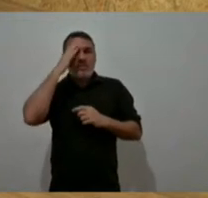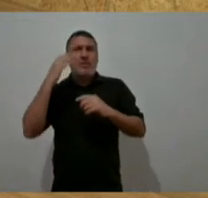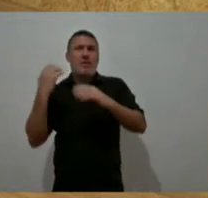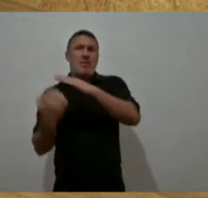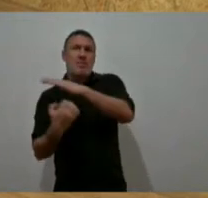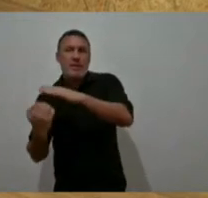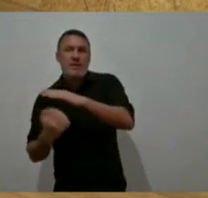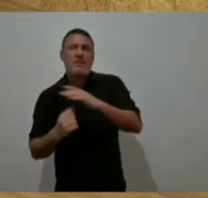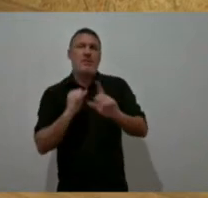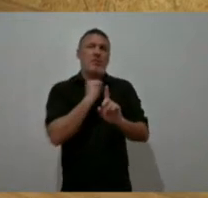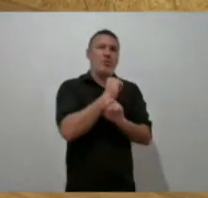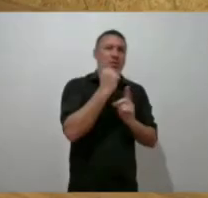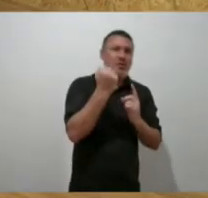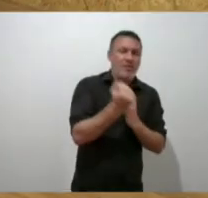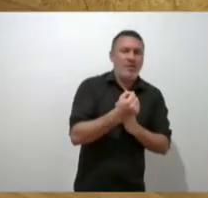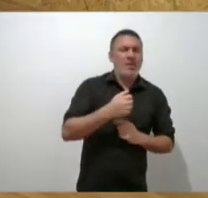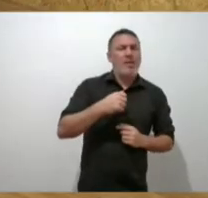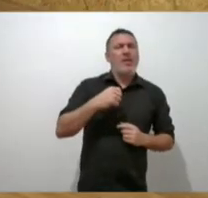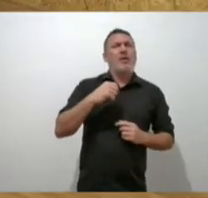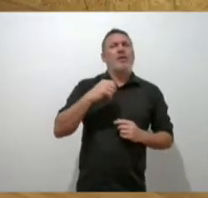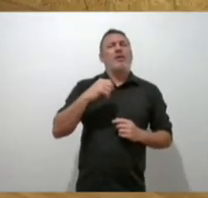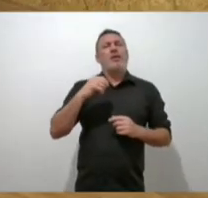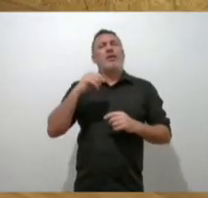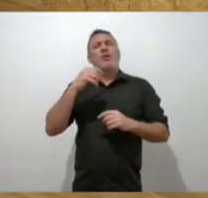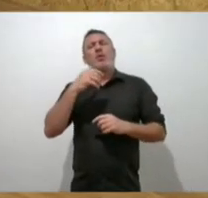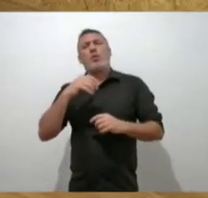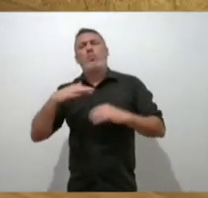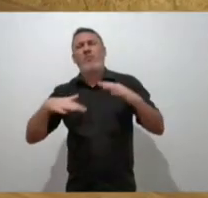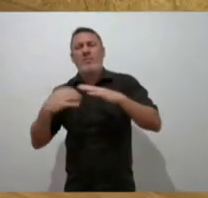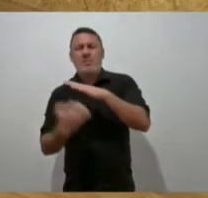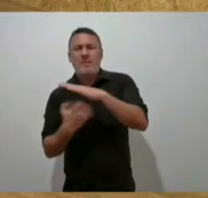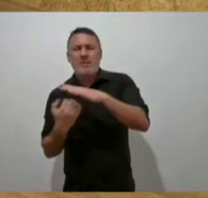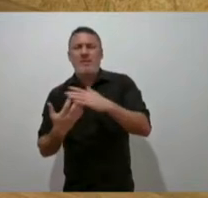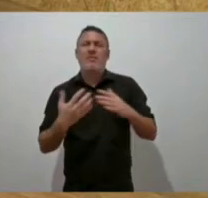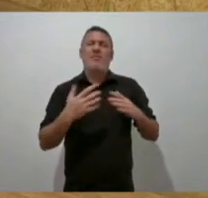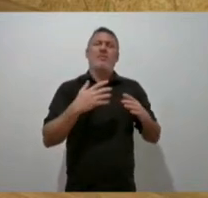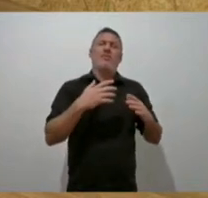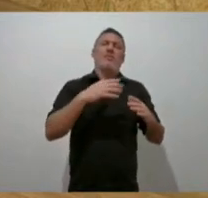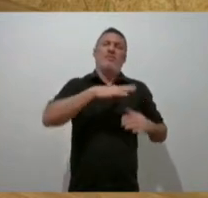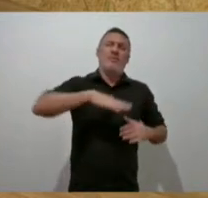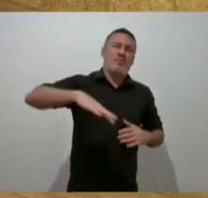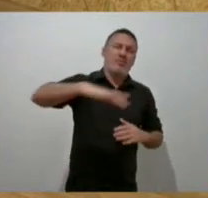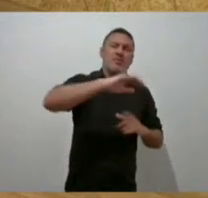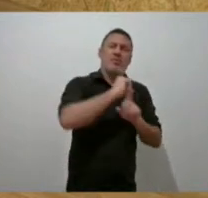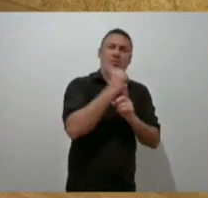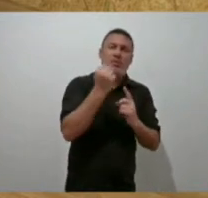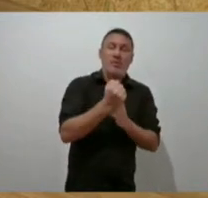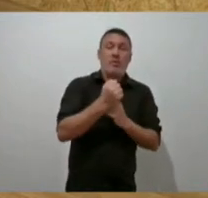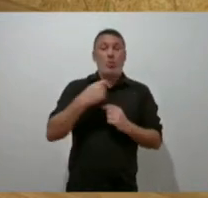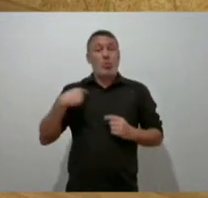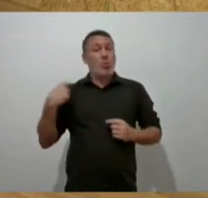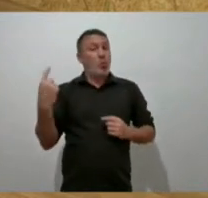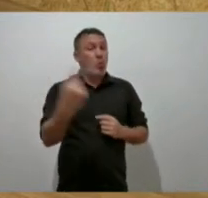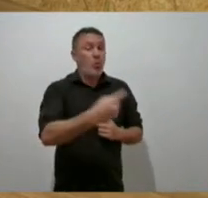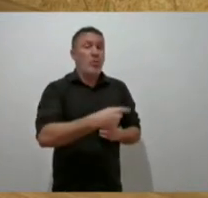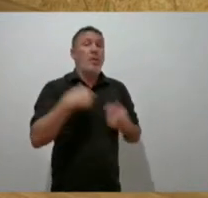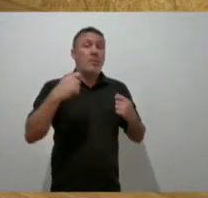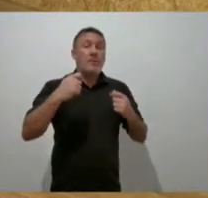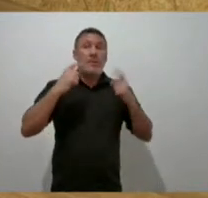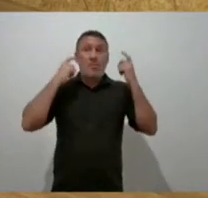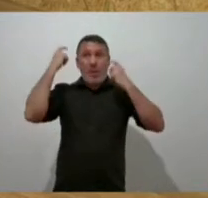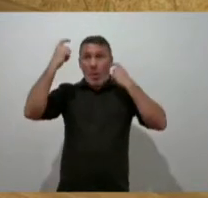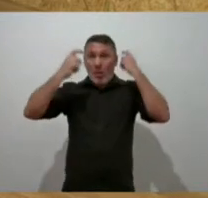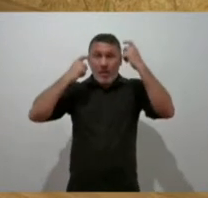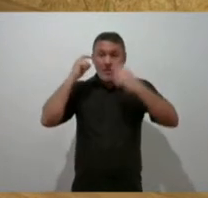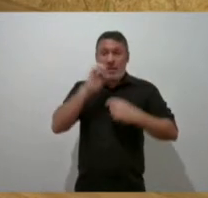né? O movimento empresarial, o movimento das pessoas em si, esteja preocupado com o ESG, do que o governo